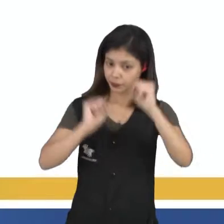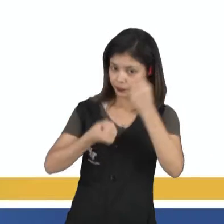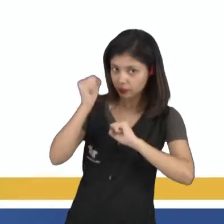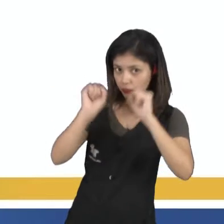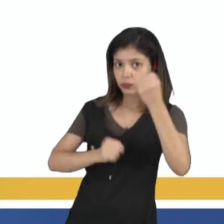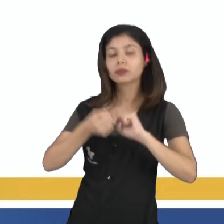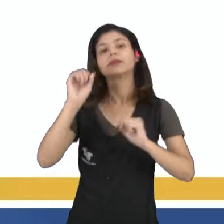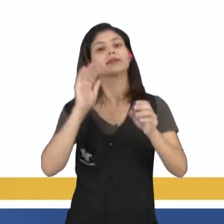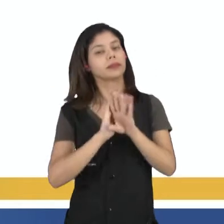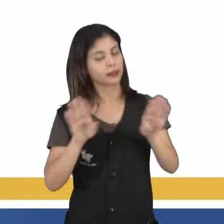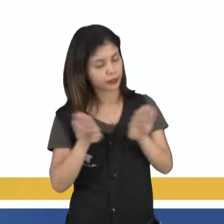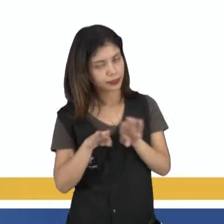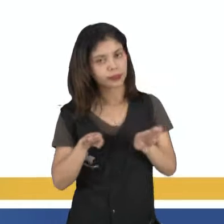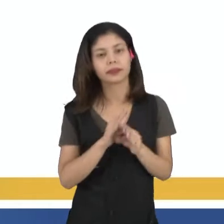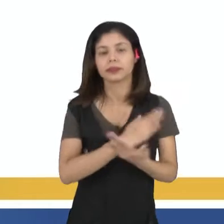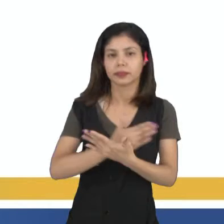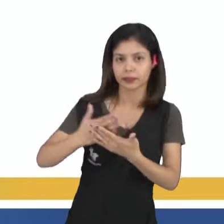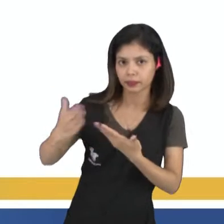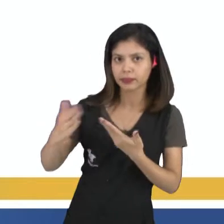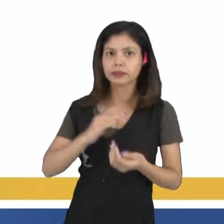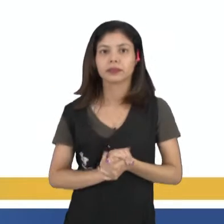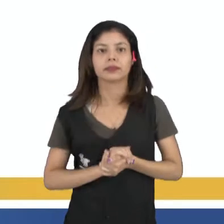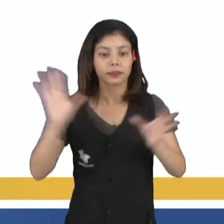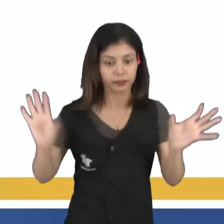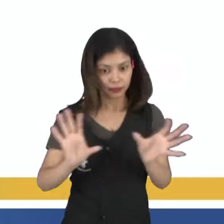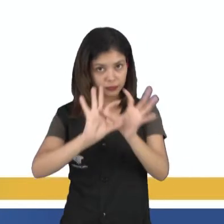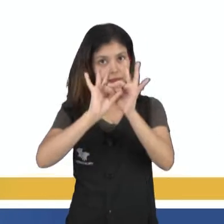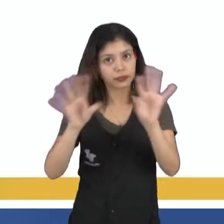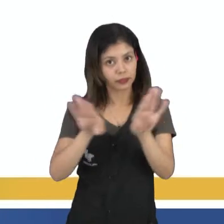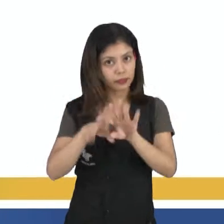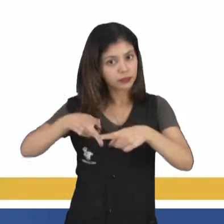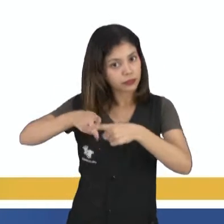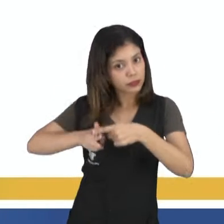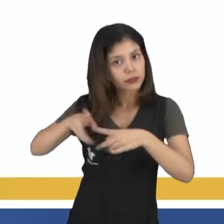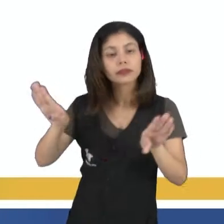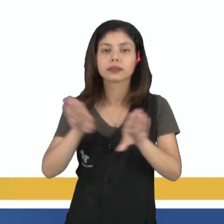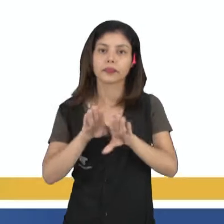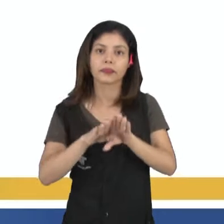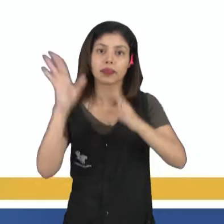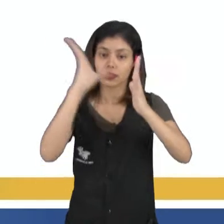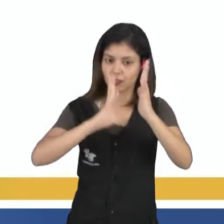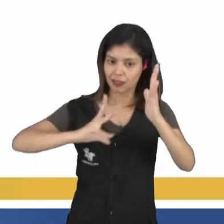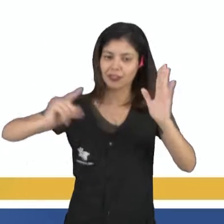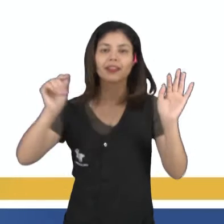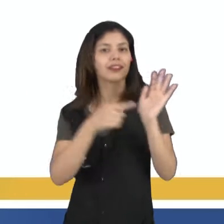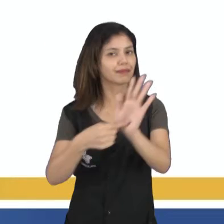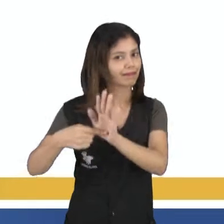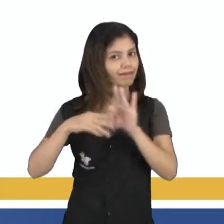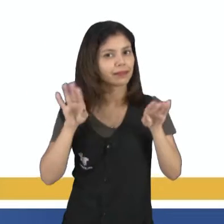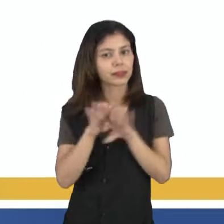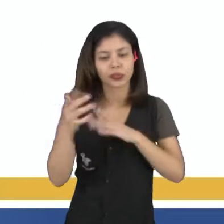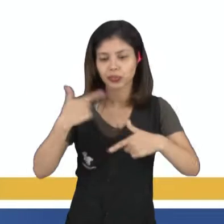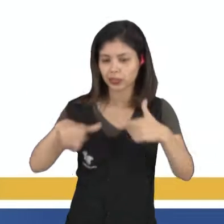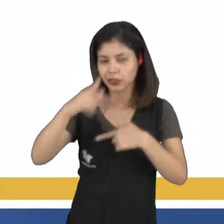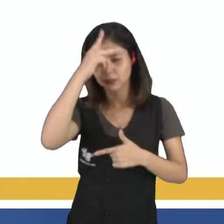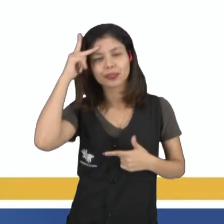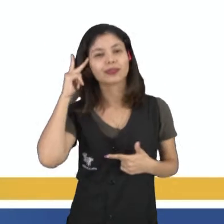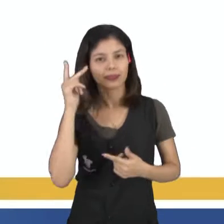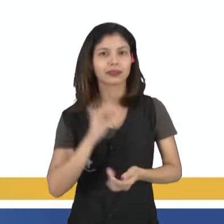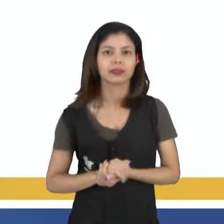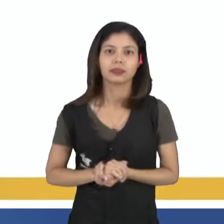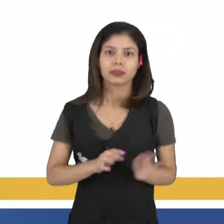fábricas né as indústrias que começam se instalar isso também vai refletir aí na vida dos